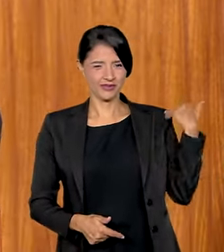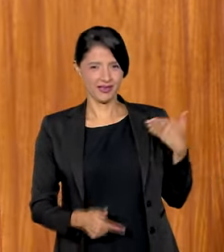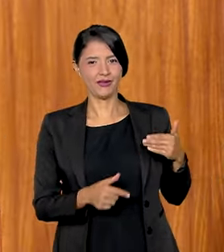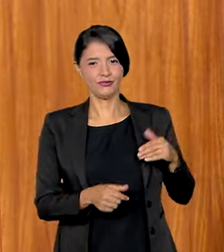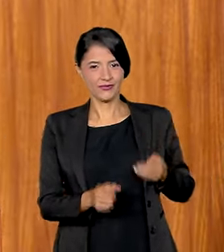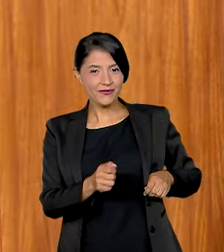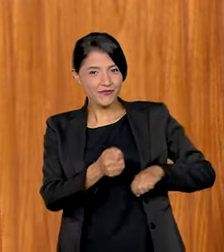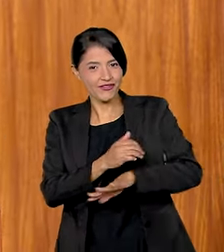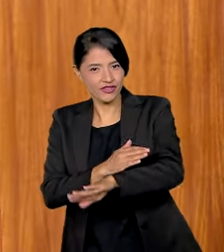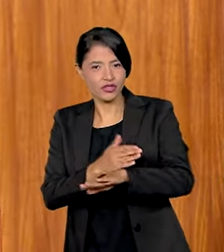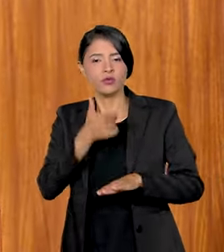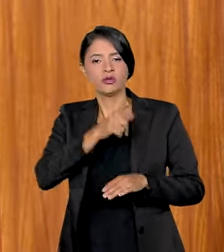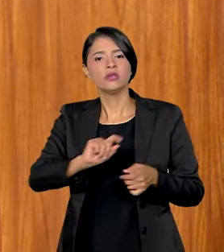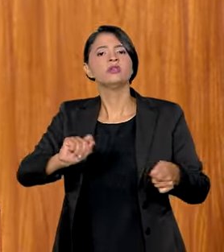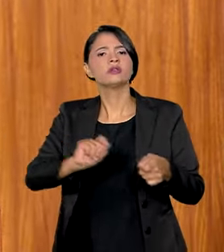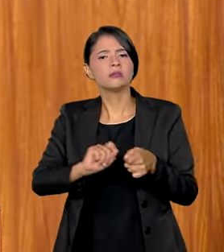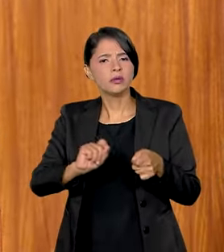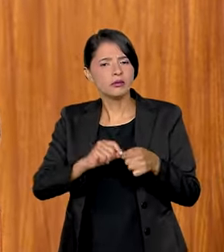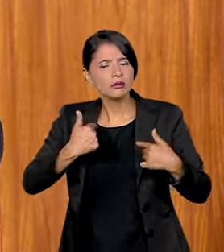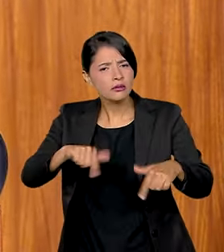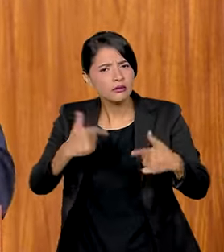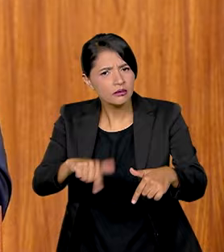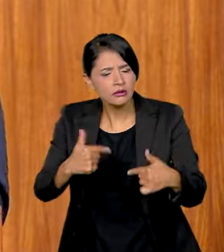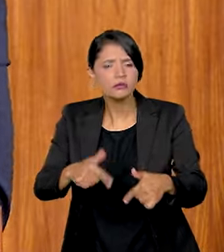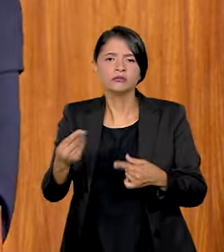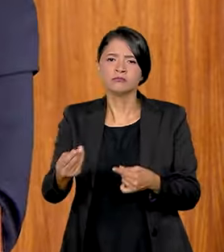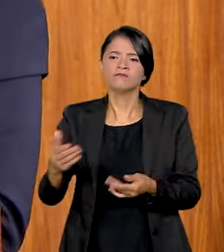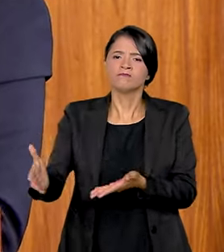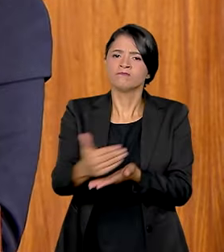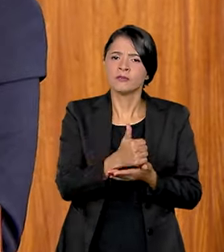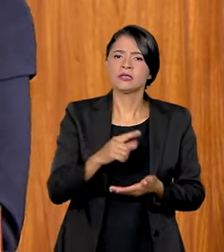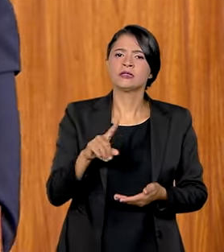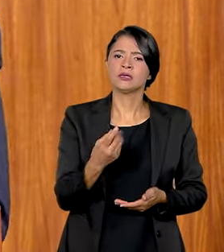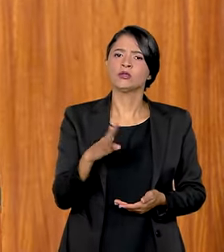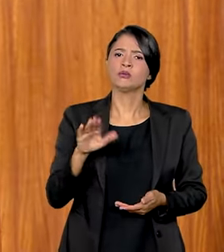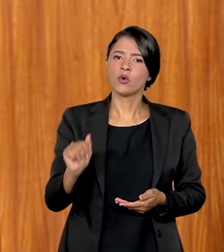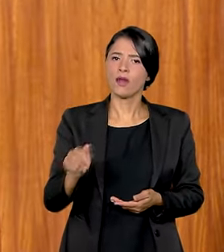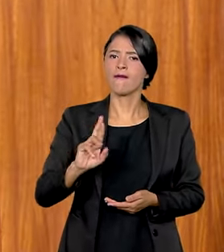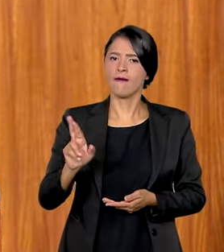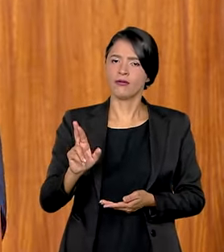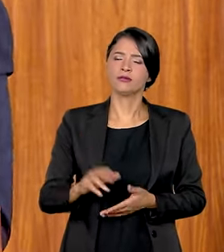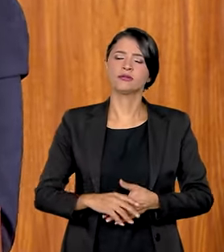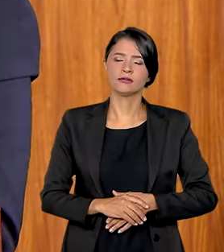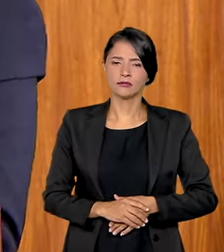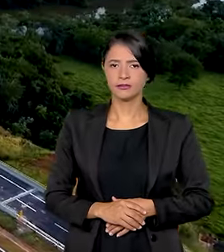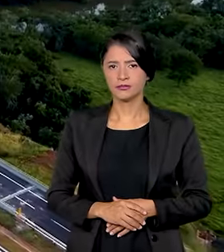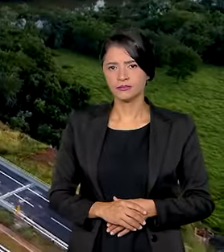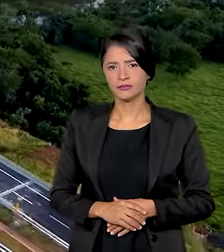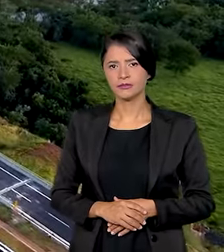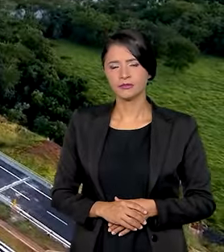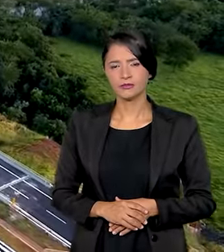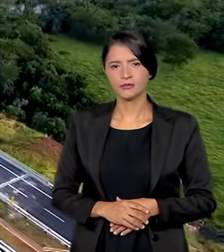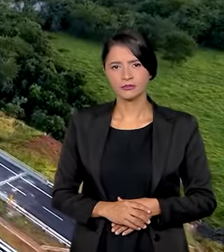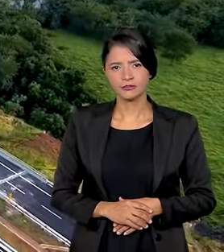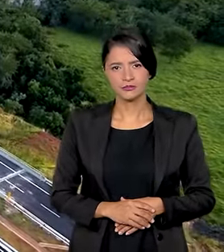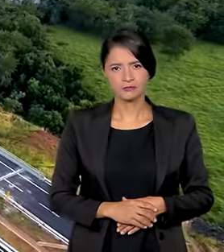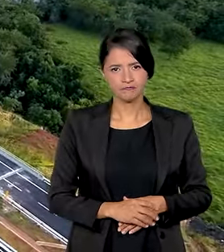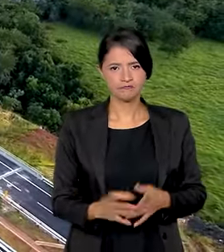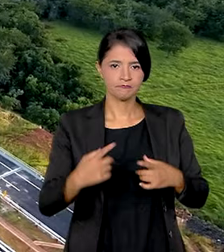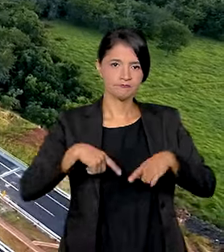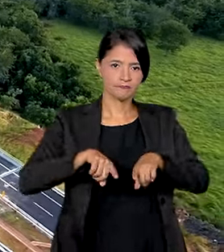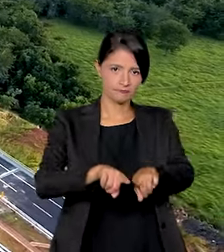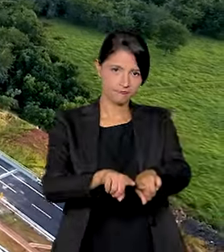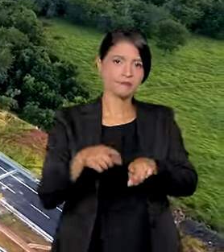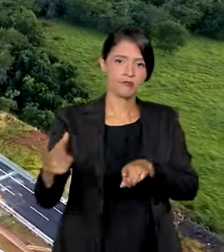estamos trabalhando para captar 180 bilhões de reais em recursos privados.